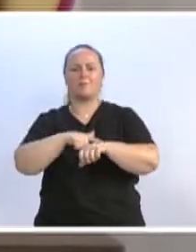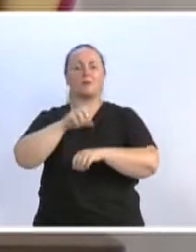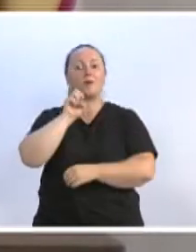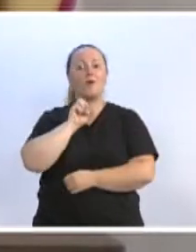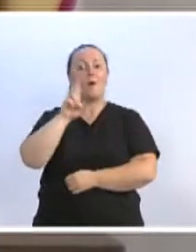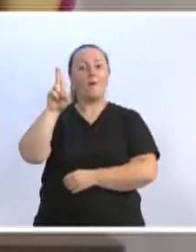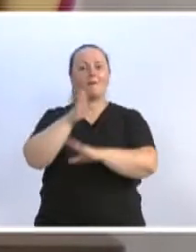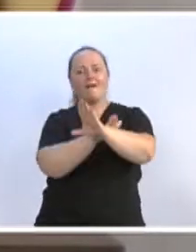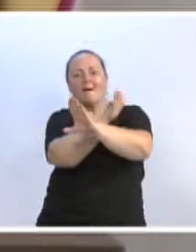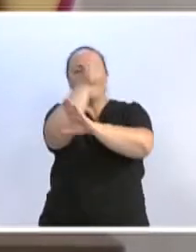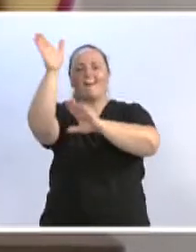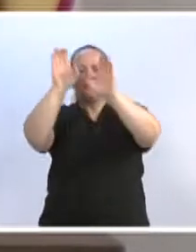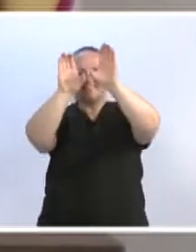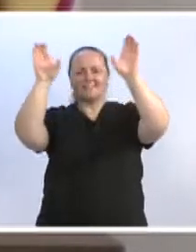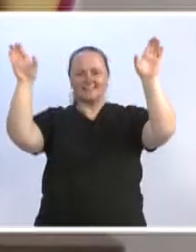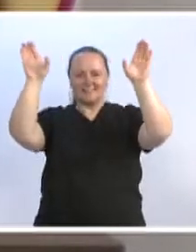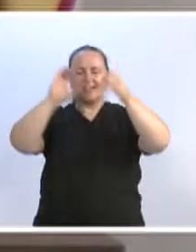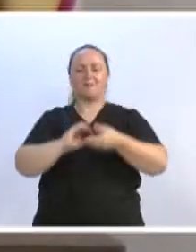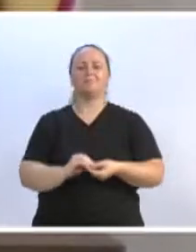Né? Deus abençoe a todos.